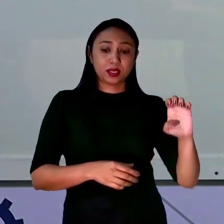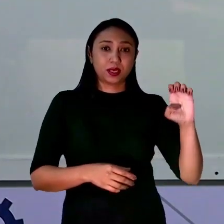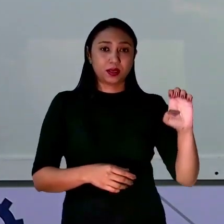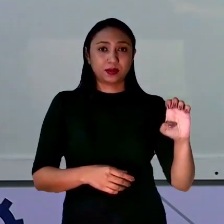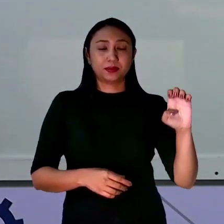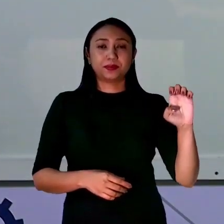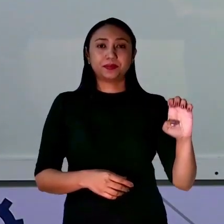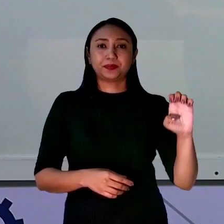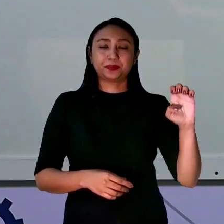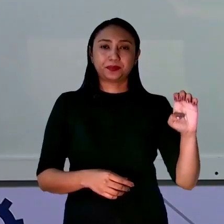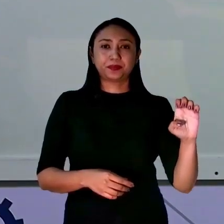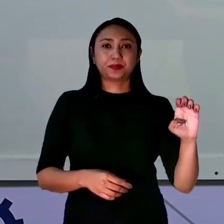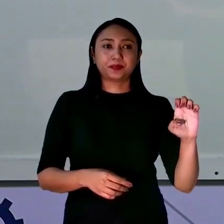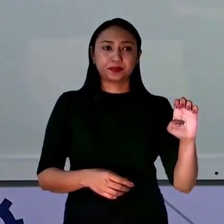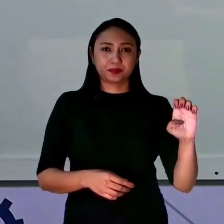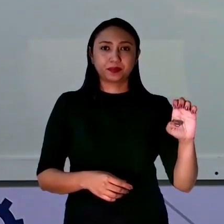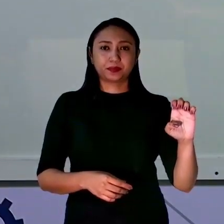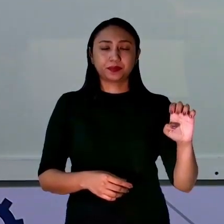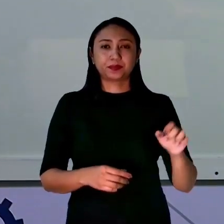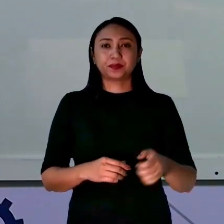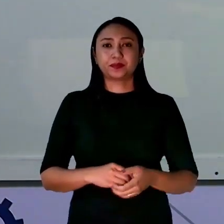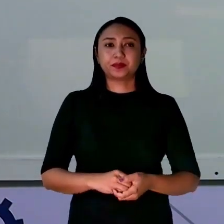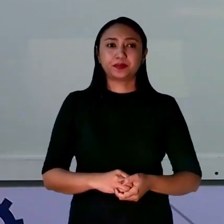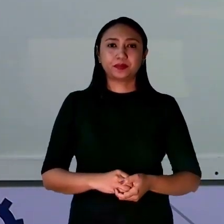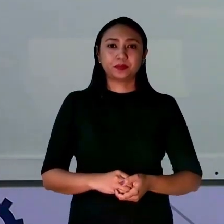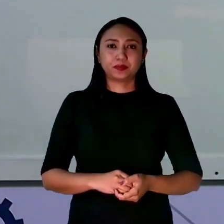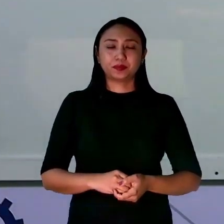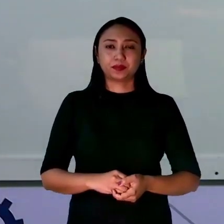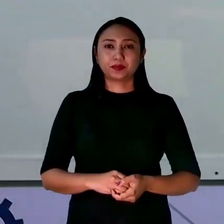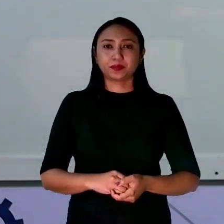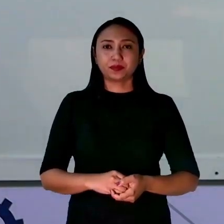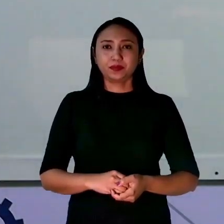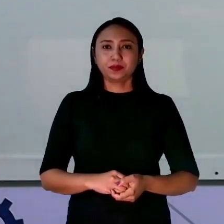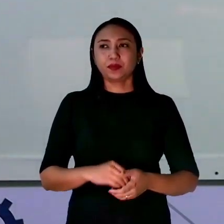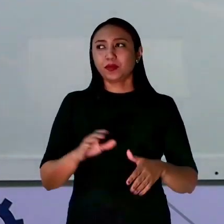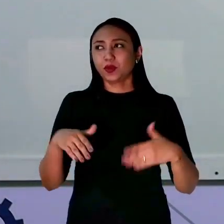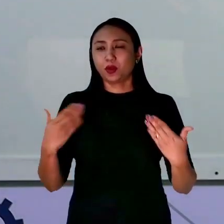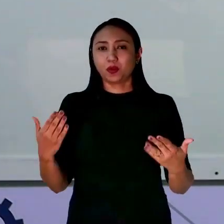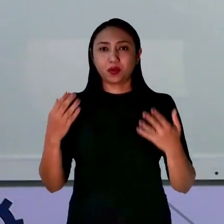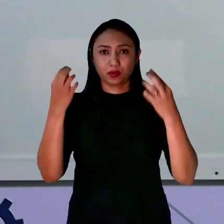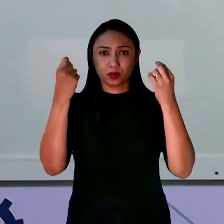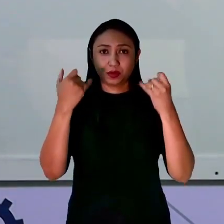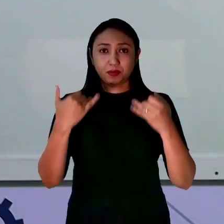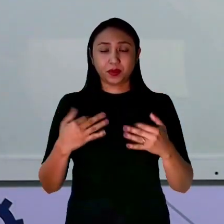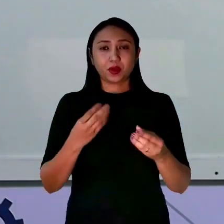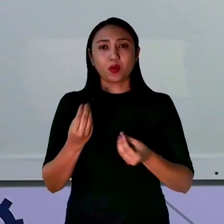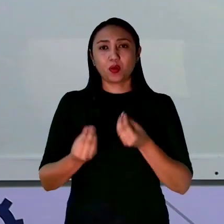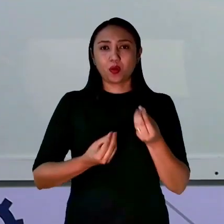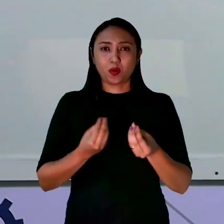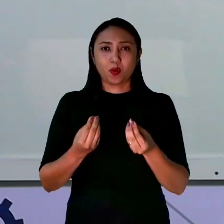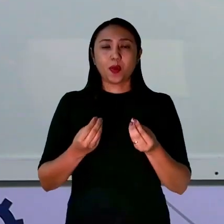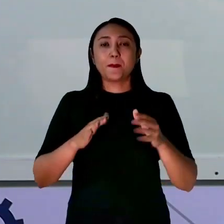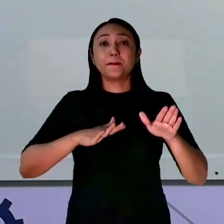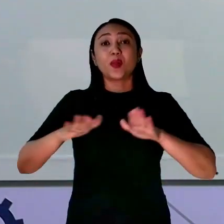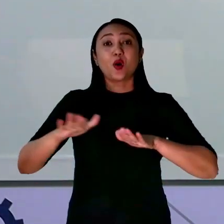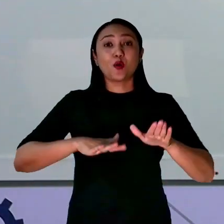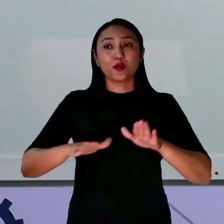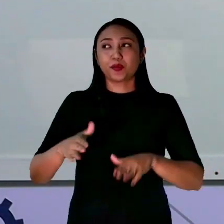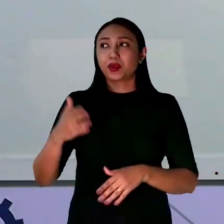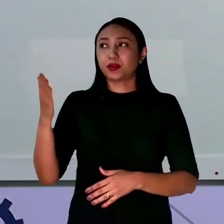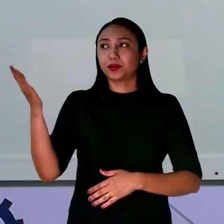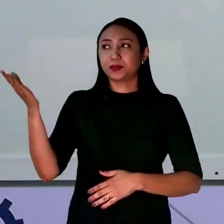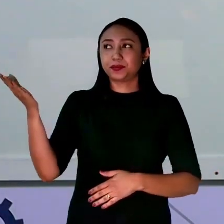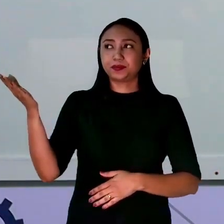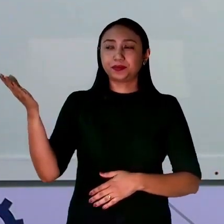esquerda, tá? Aí nesse caso, regra da mão esquerda, quando eu falo aqui, você vai fazer esse movimento aqui com